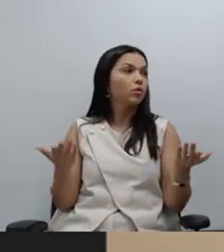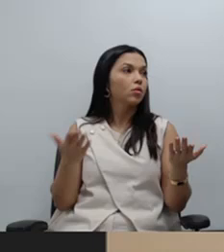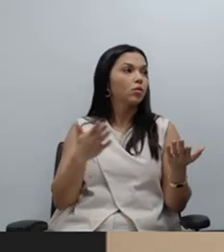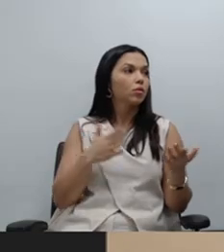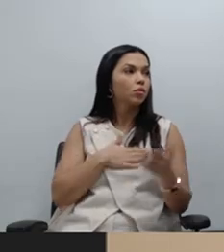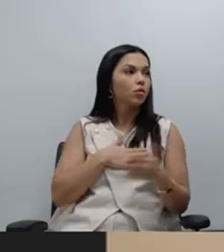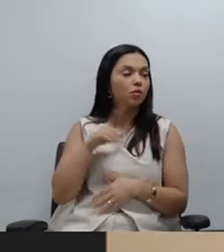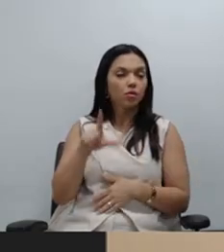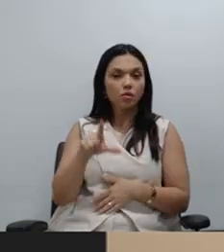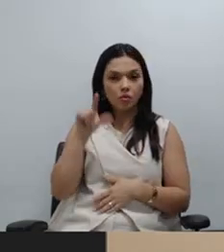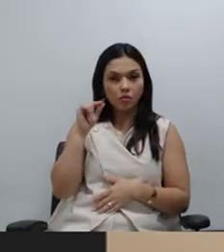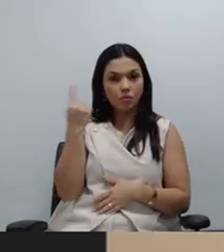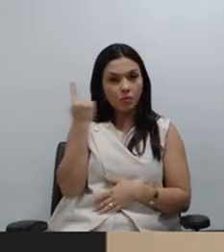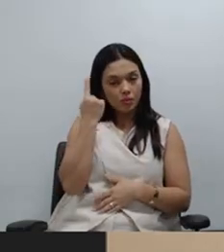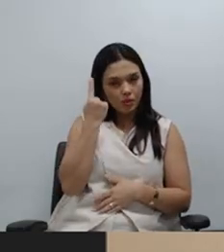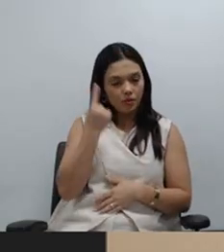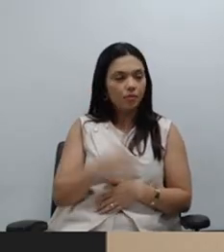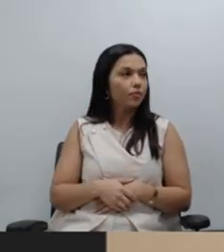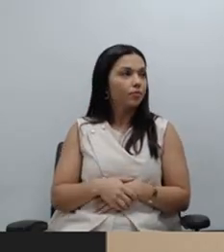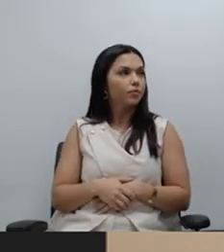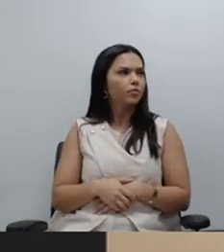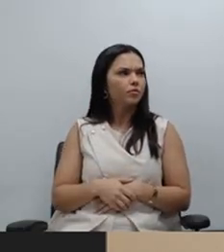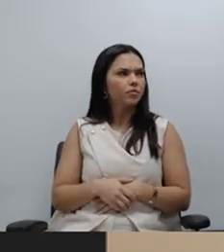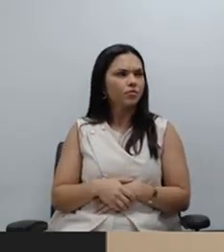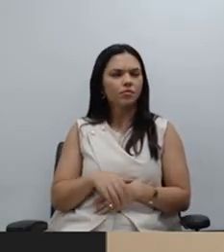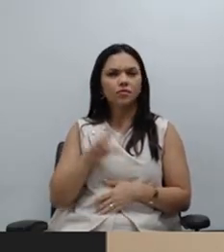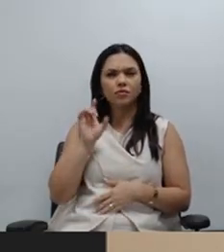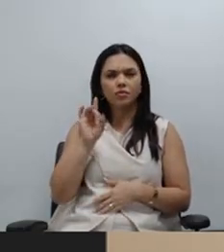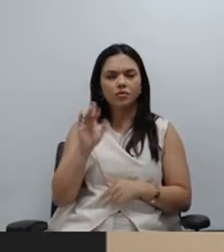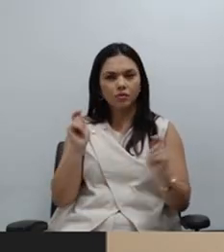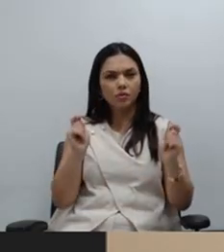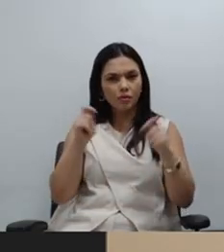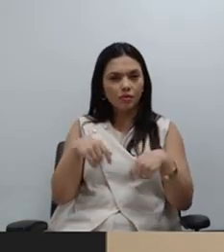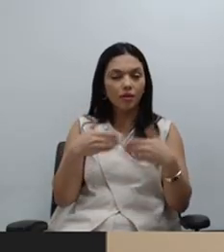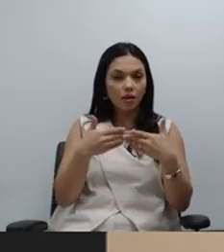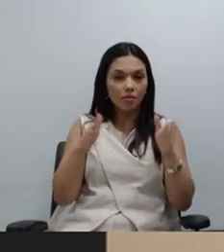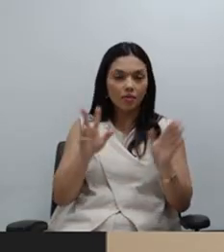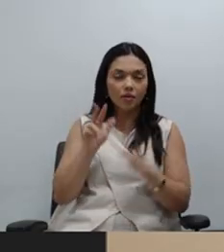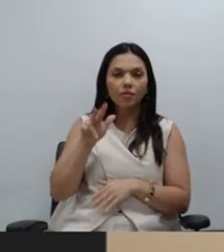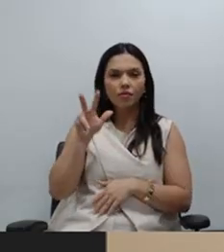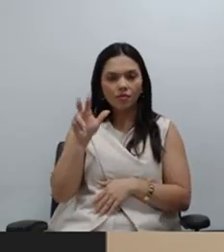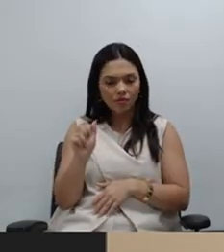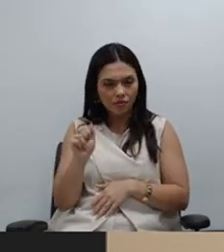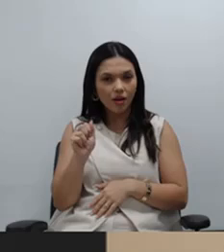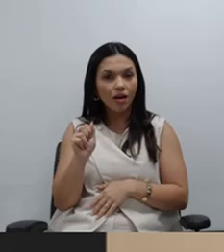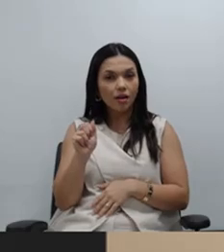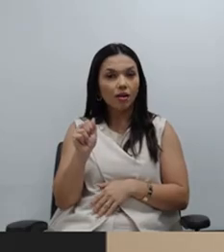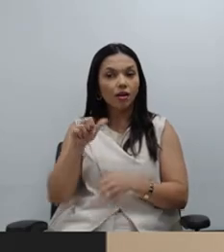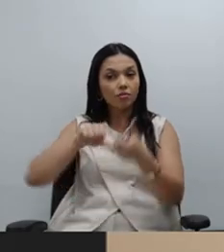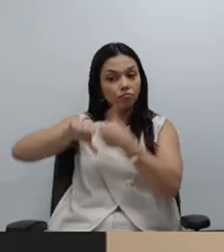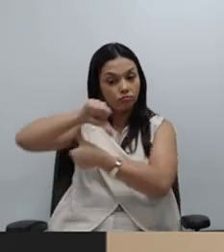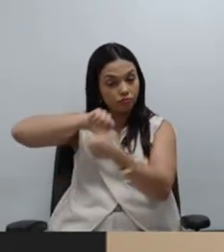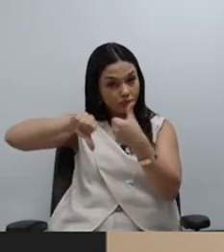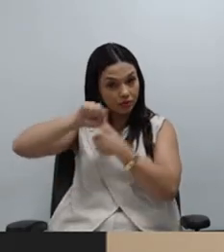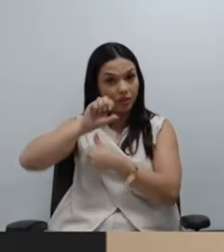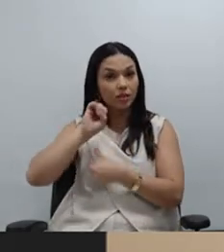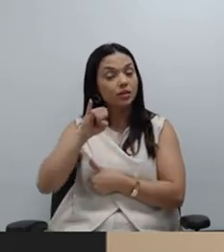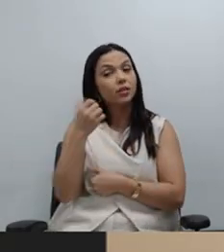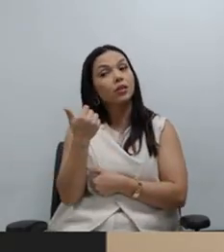opção. Ora, vejo que só poderia haver abertura para vagas remanescentes caso não